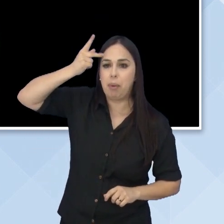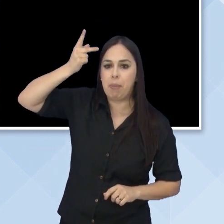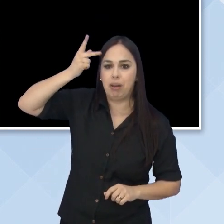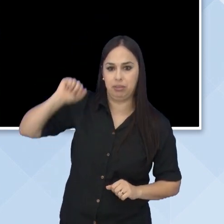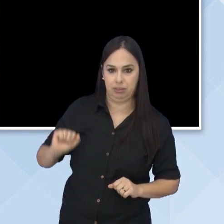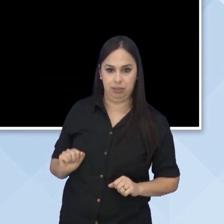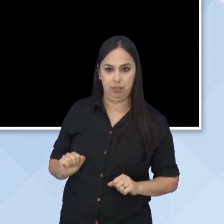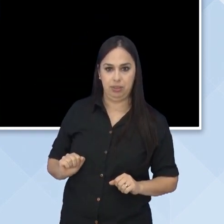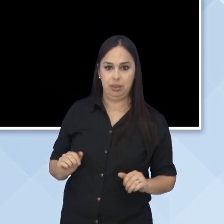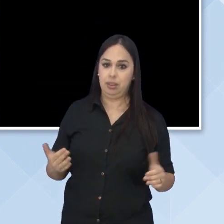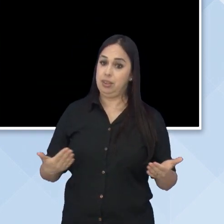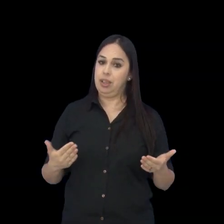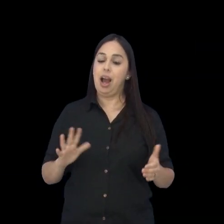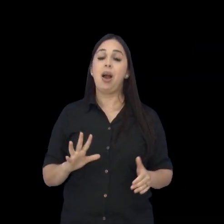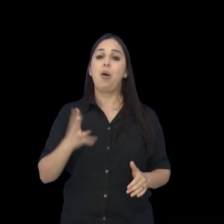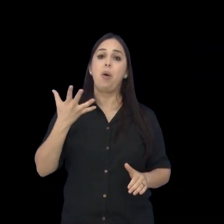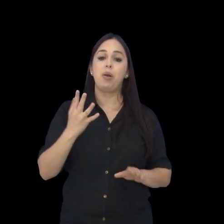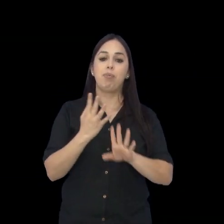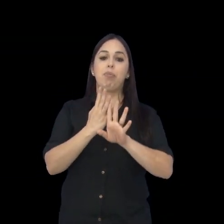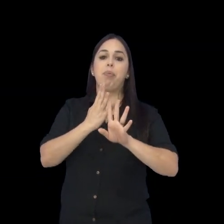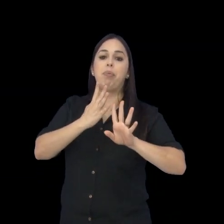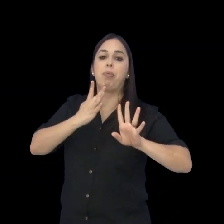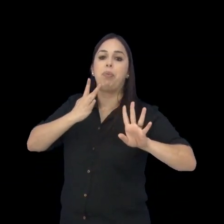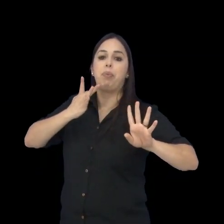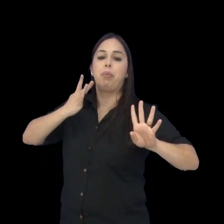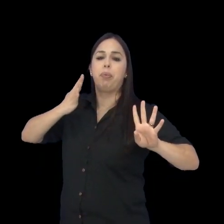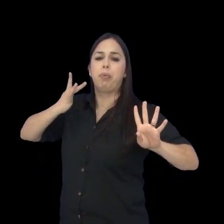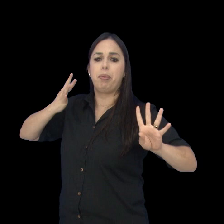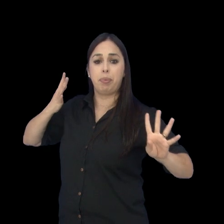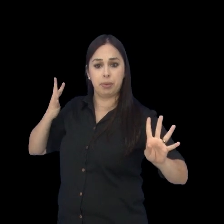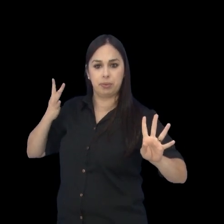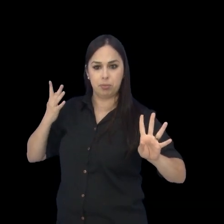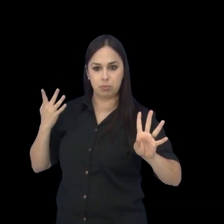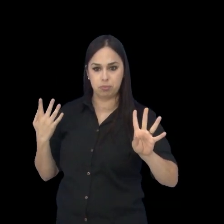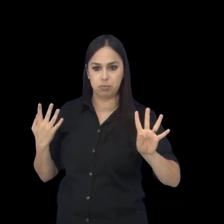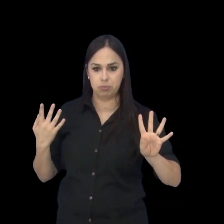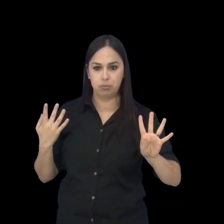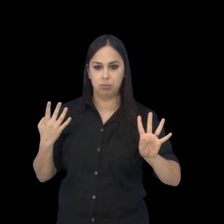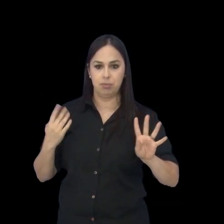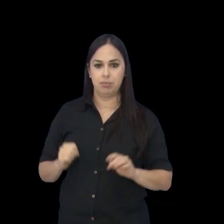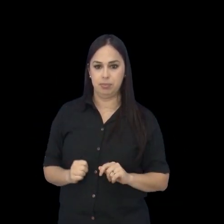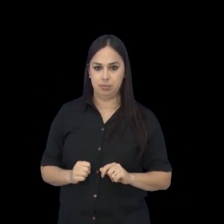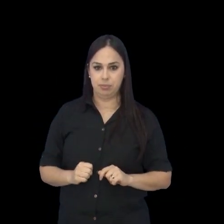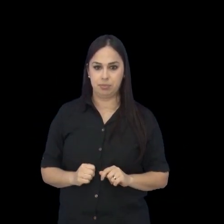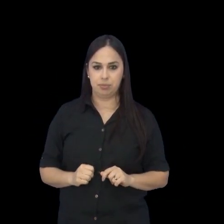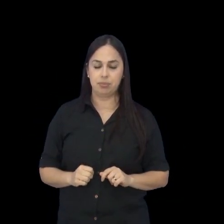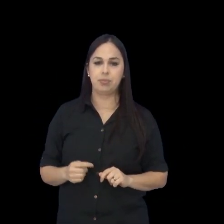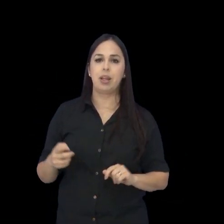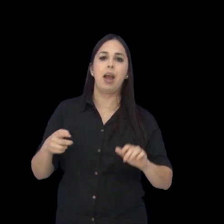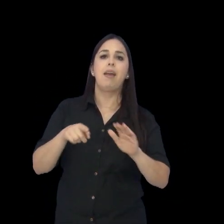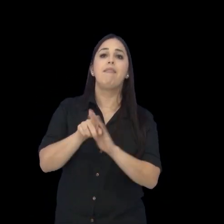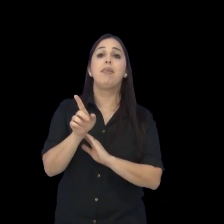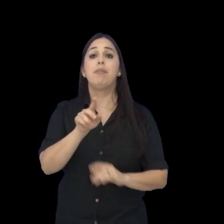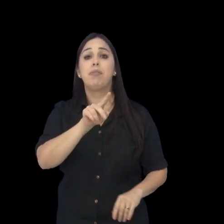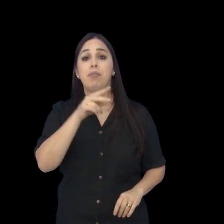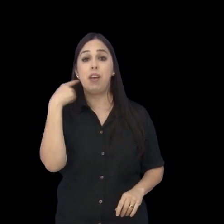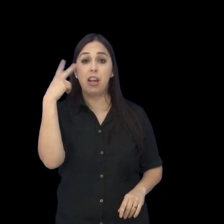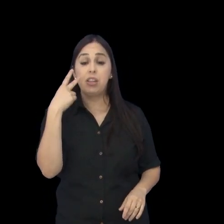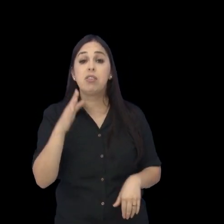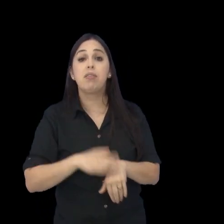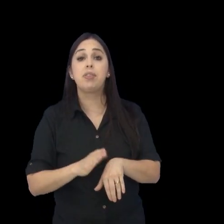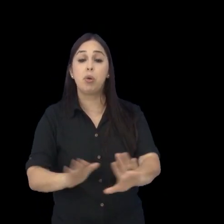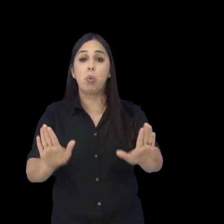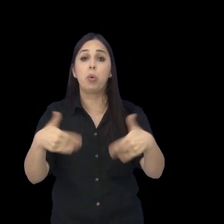horário. Olha aí. O que acontece? Uma fila enorme deste tamanho. E aí, vereadores, o que vocês vão